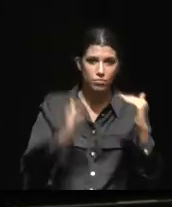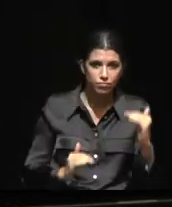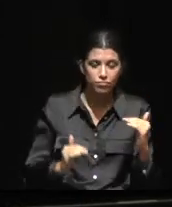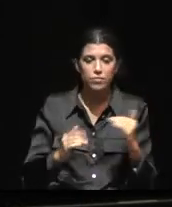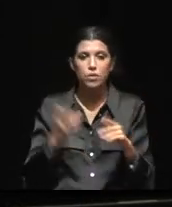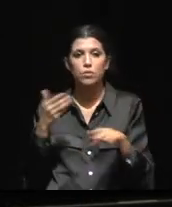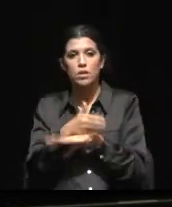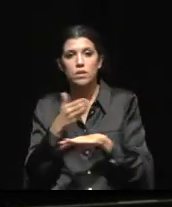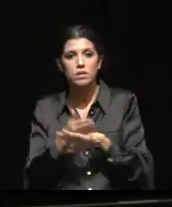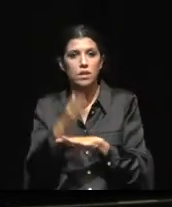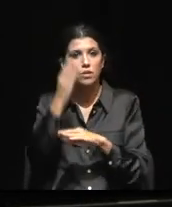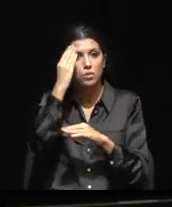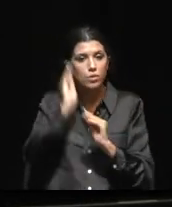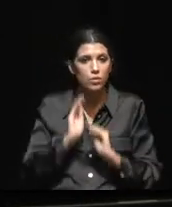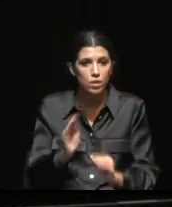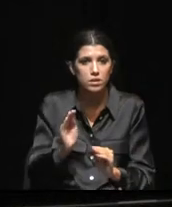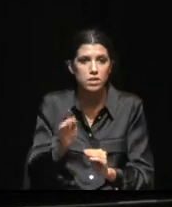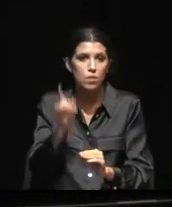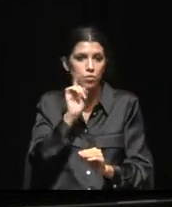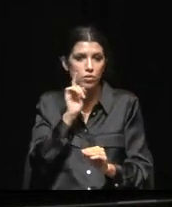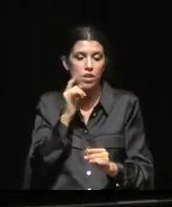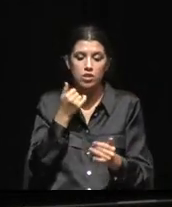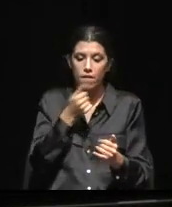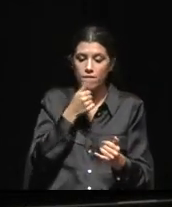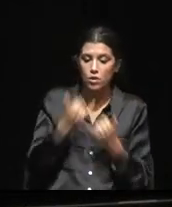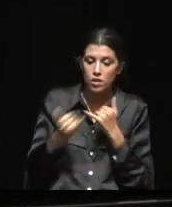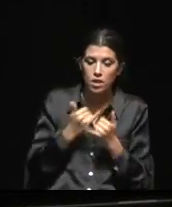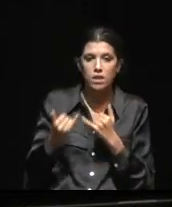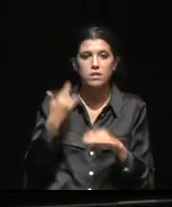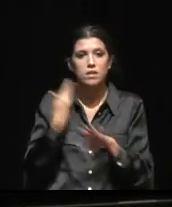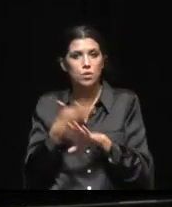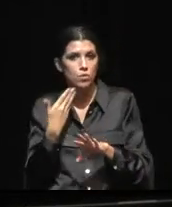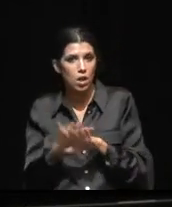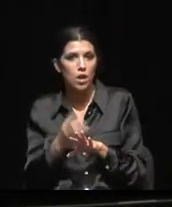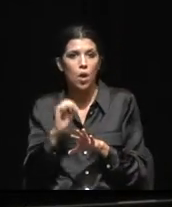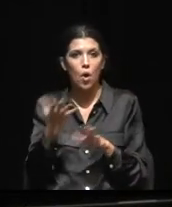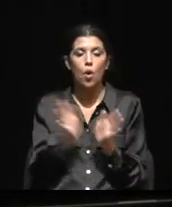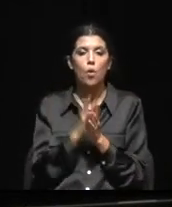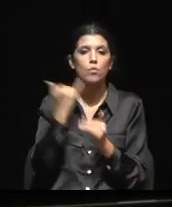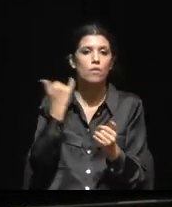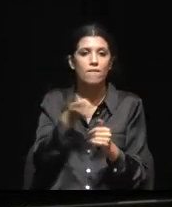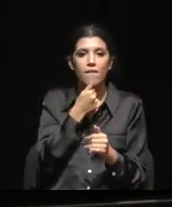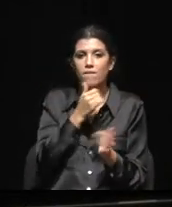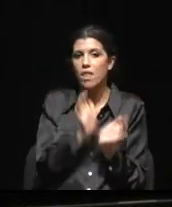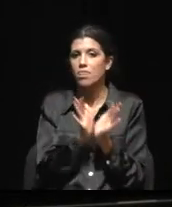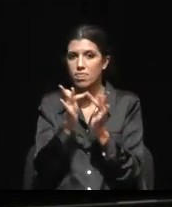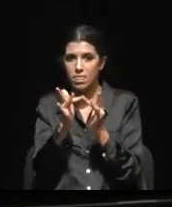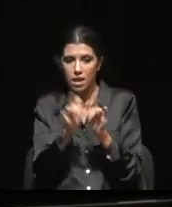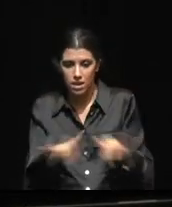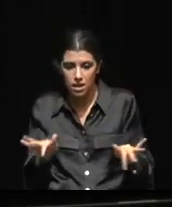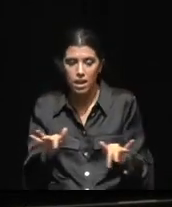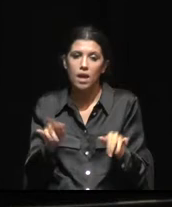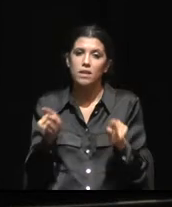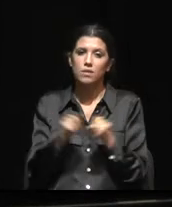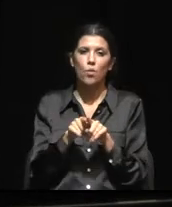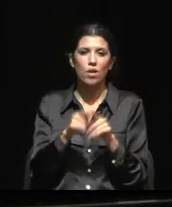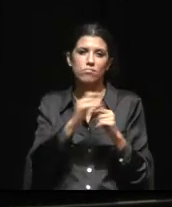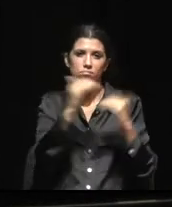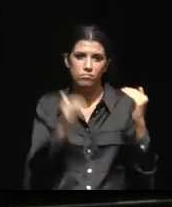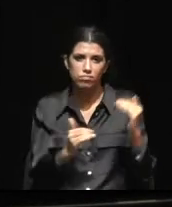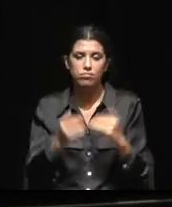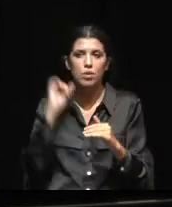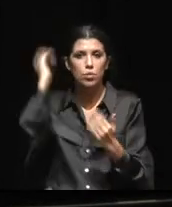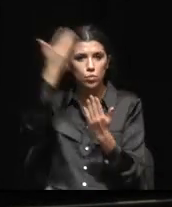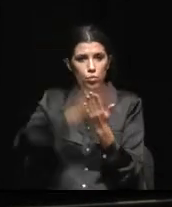educação ou à proteção em situações de violência física psicológica sexual ou cibernética em Portugal e apesar da Constituição da República